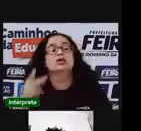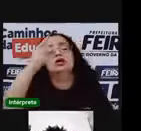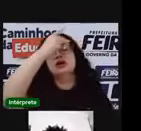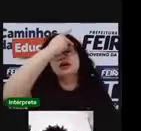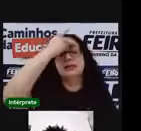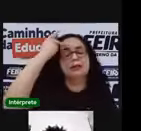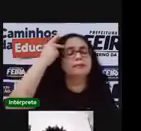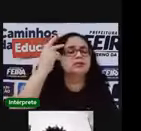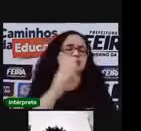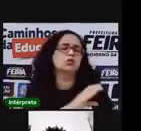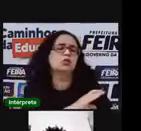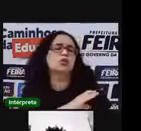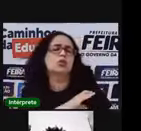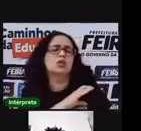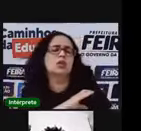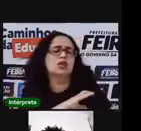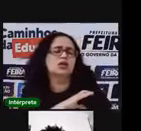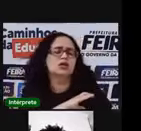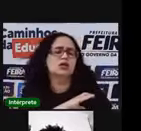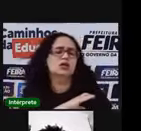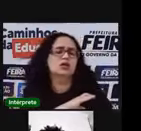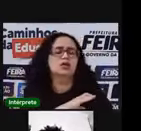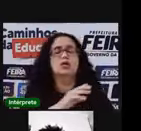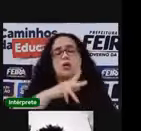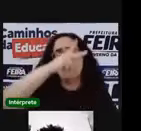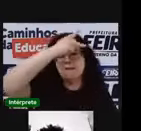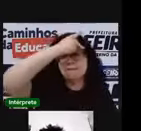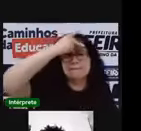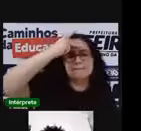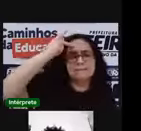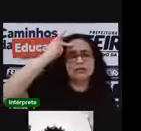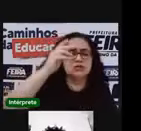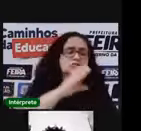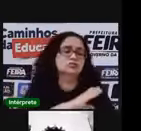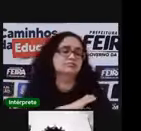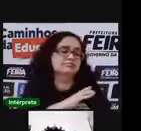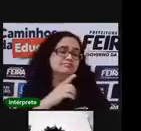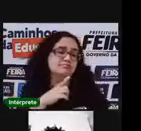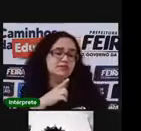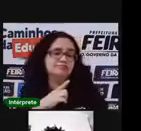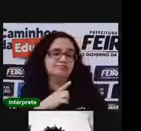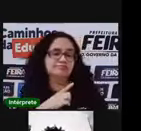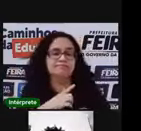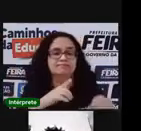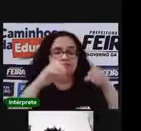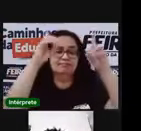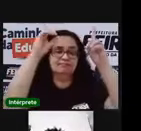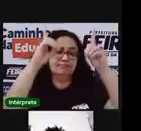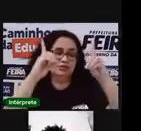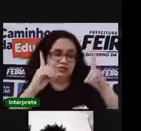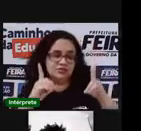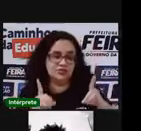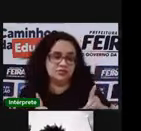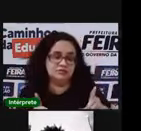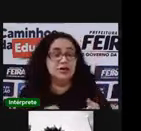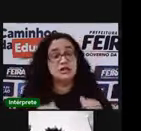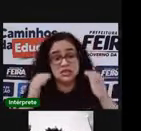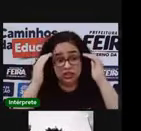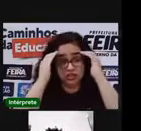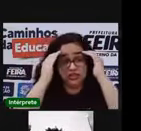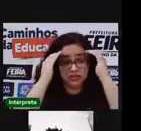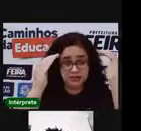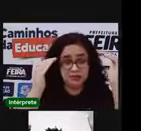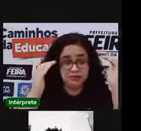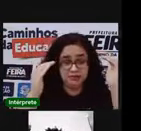um coleguinha, tá certo? Que é uma pessoa, um coleguinha com deficiência, tá? A gente respeita